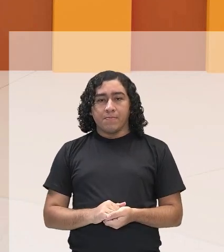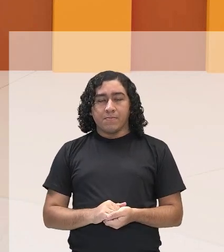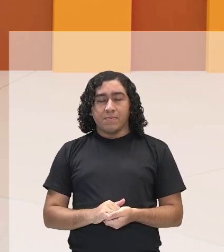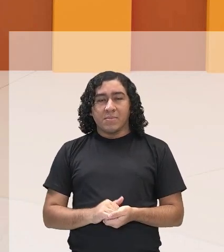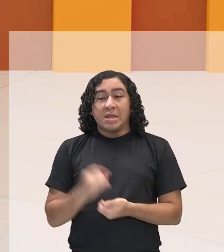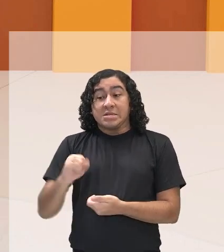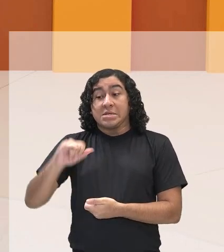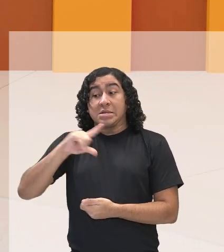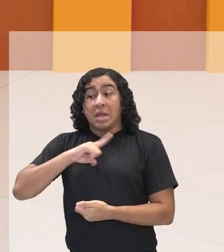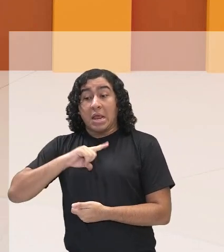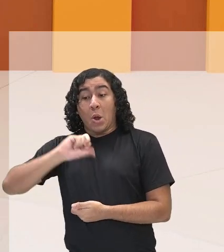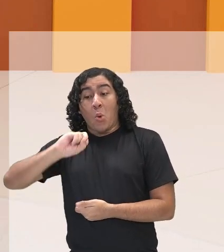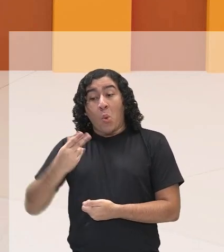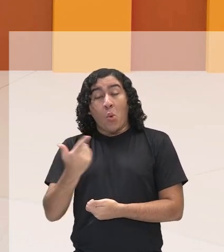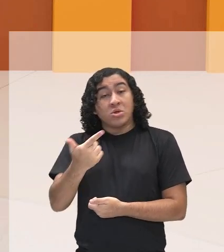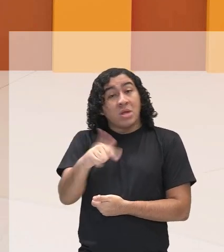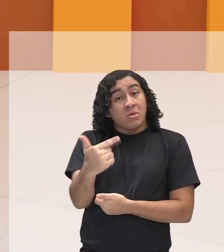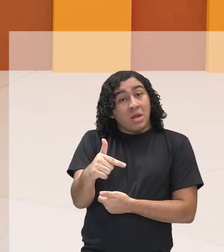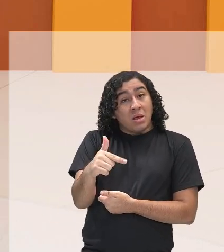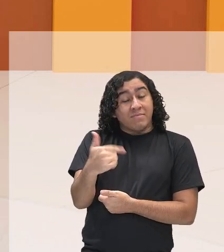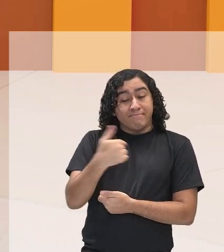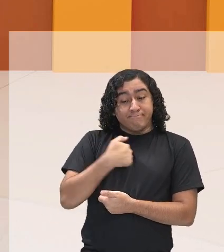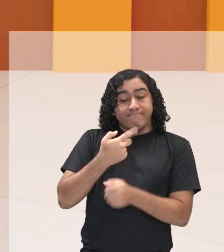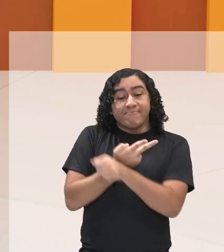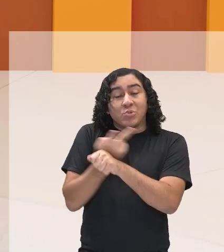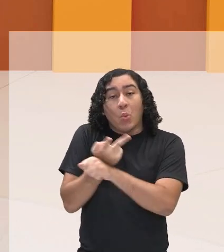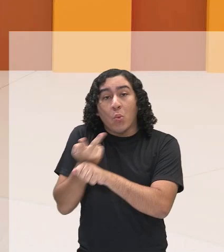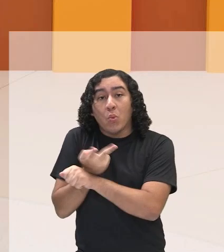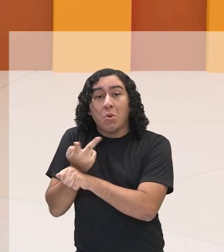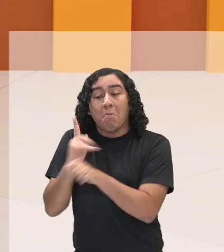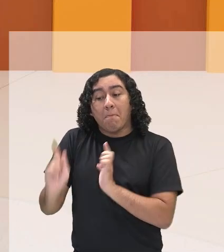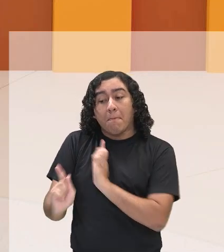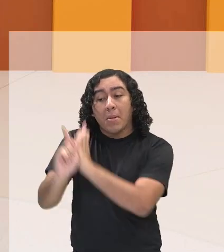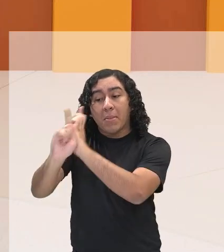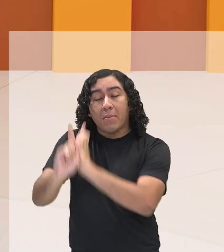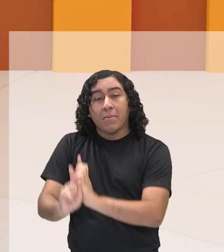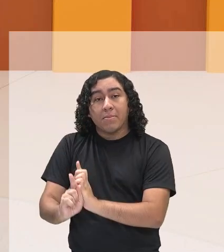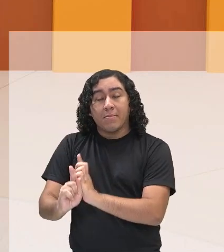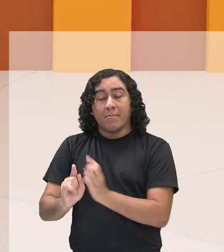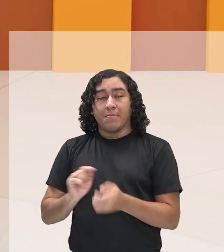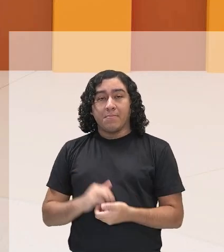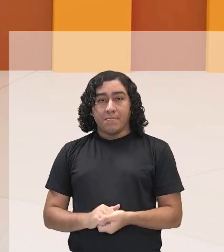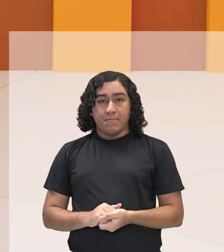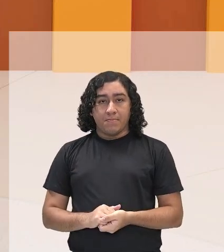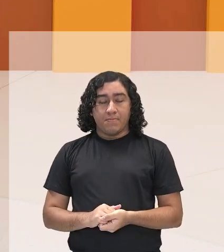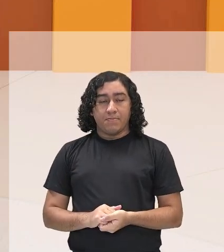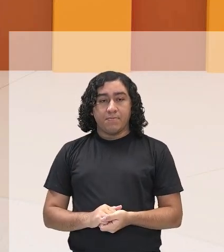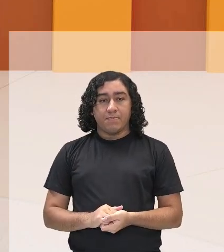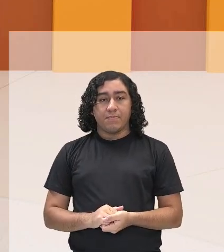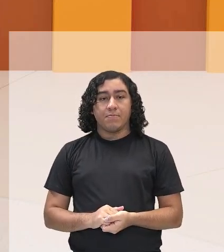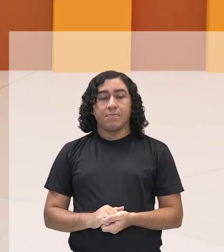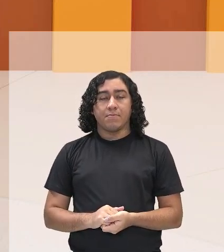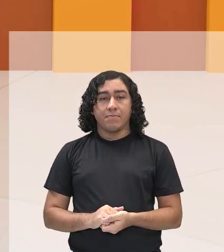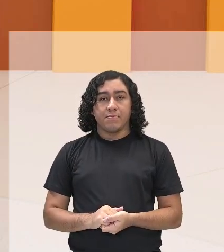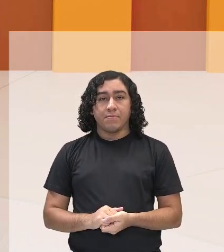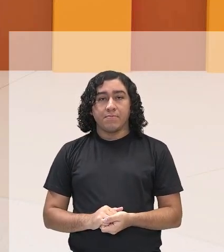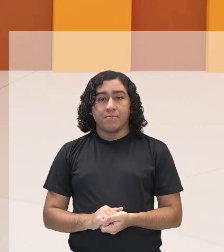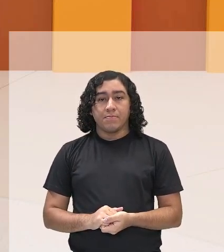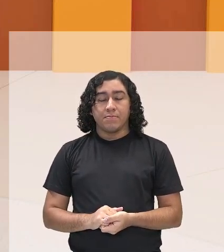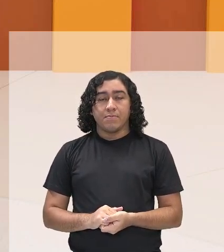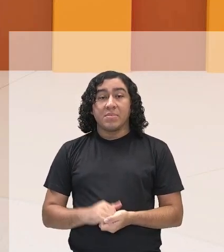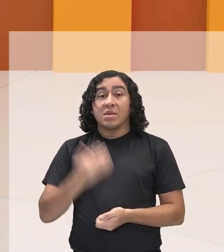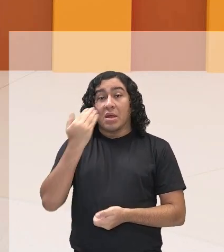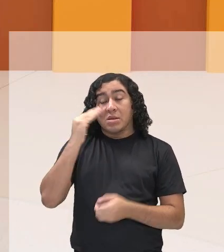está. Eu buscar e não encontrar esse valor. Então, valorar é conferir valor a alguma